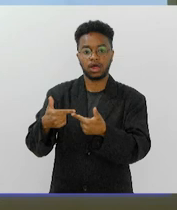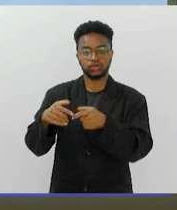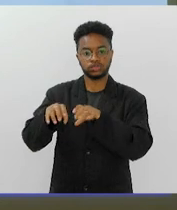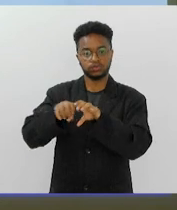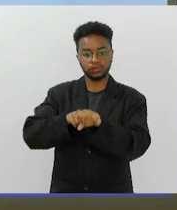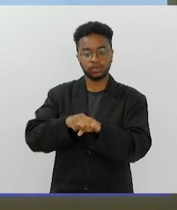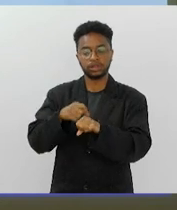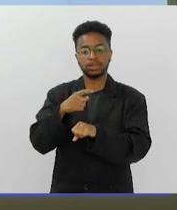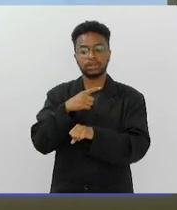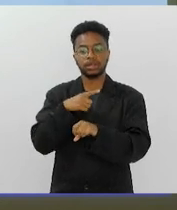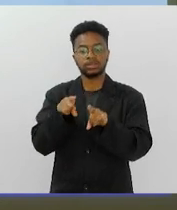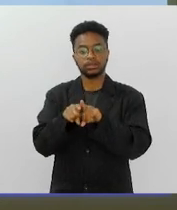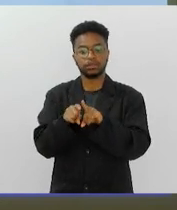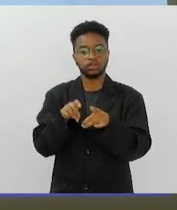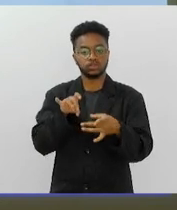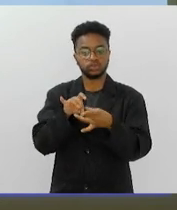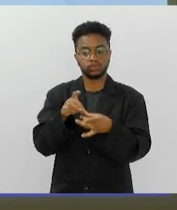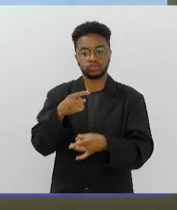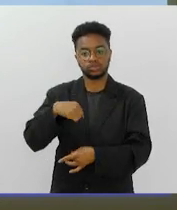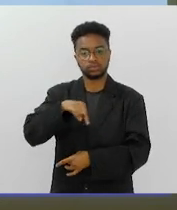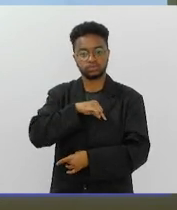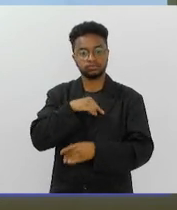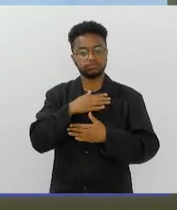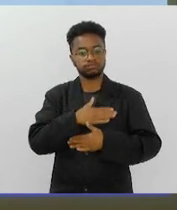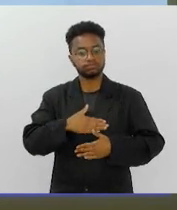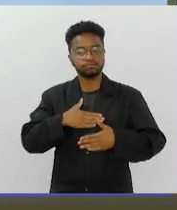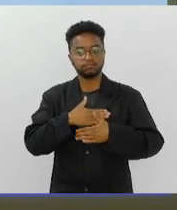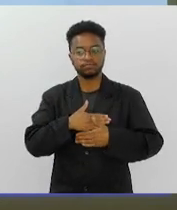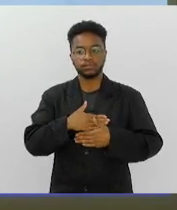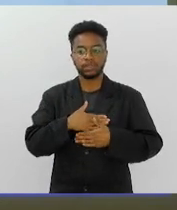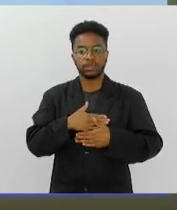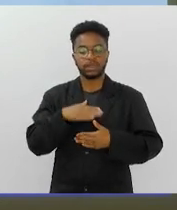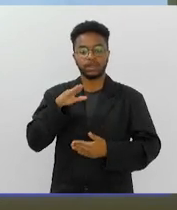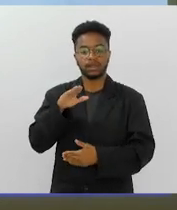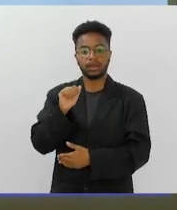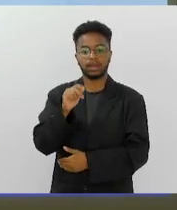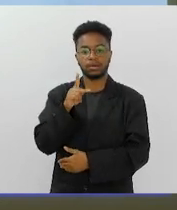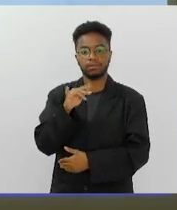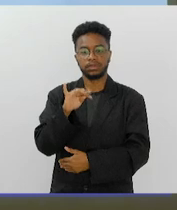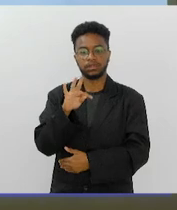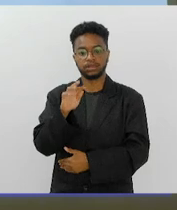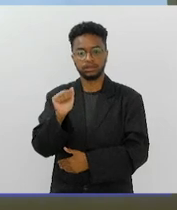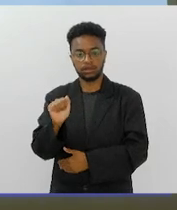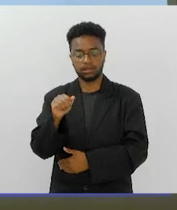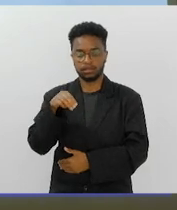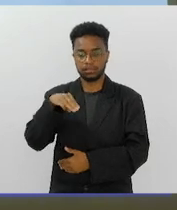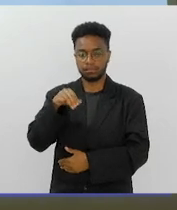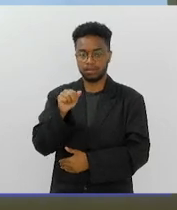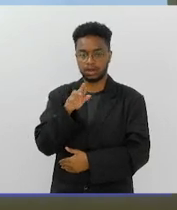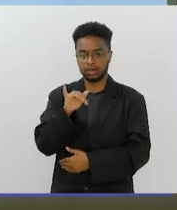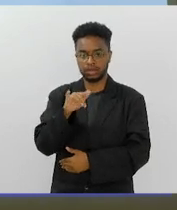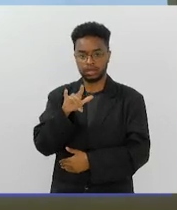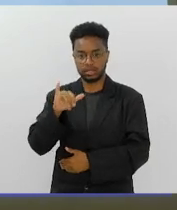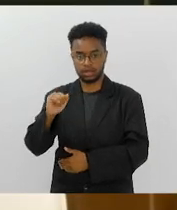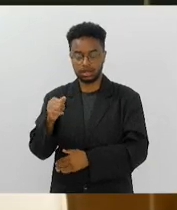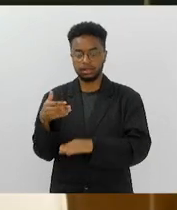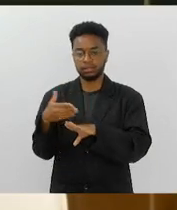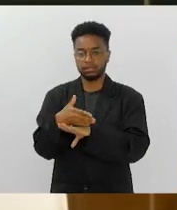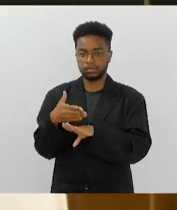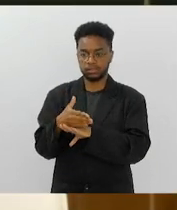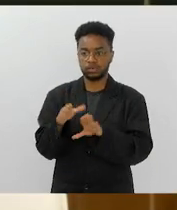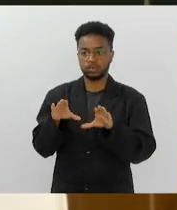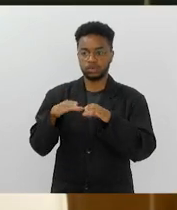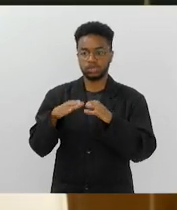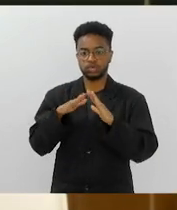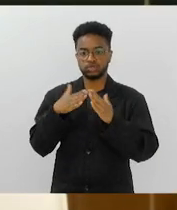aqui conosco também a grata satisfação da Capitã Marília, que faz parte do Batalhão de Patrulha Escolar Comunitária,